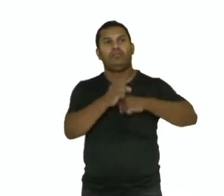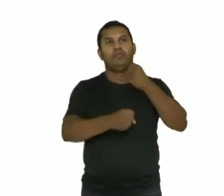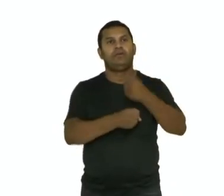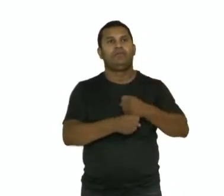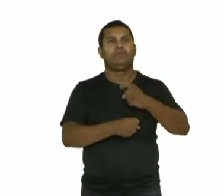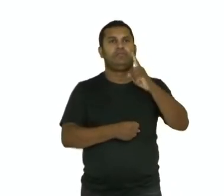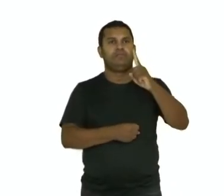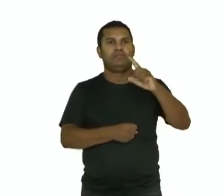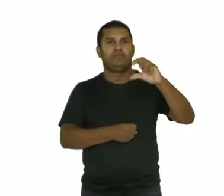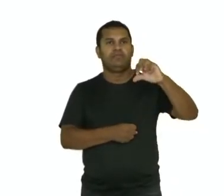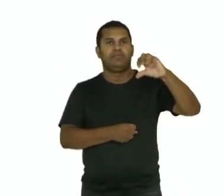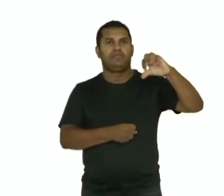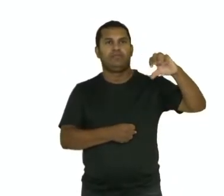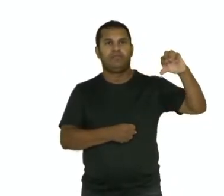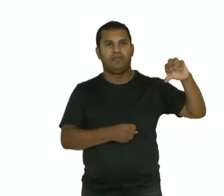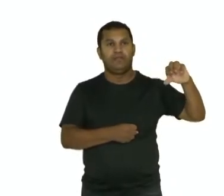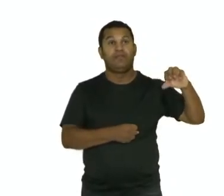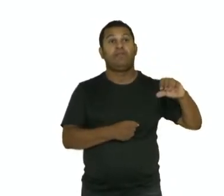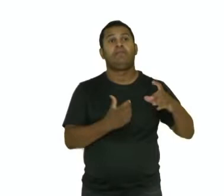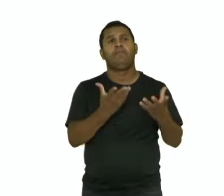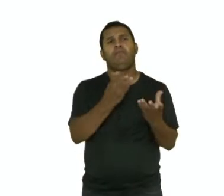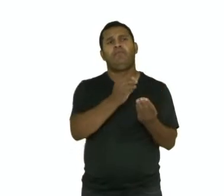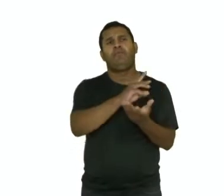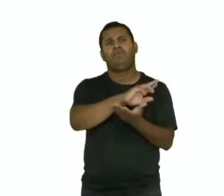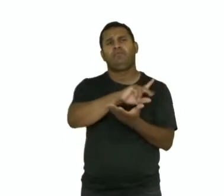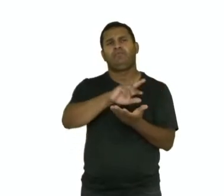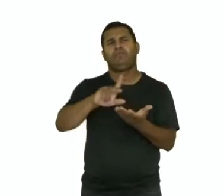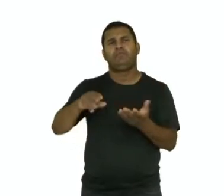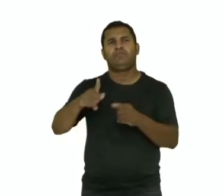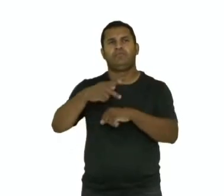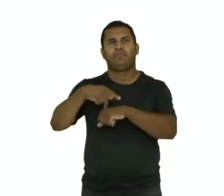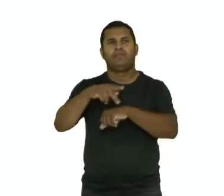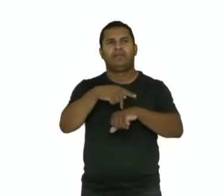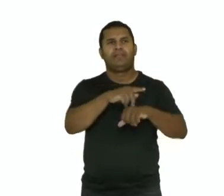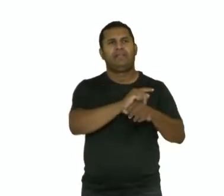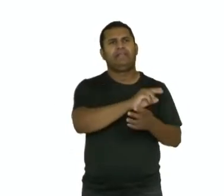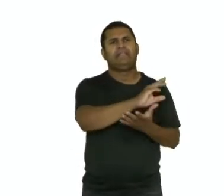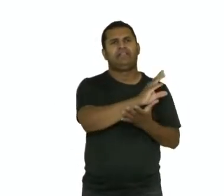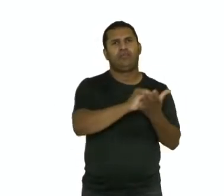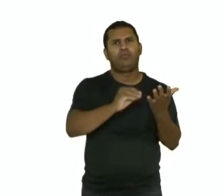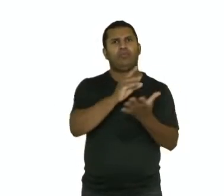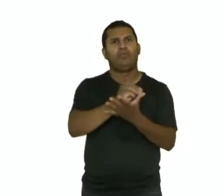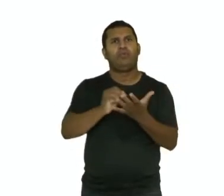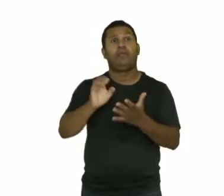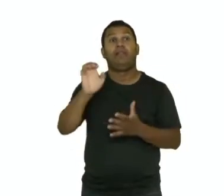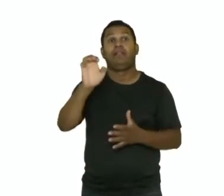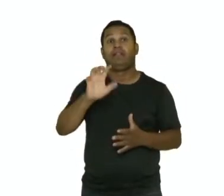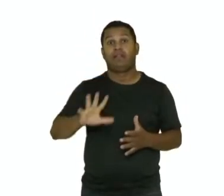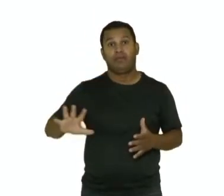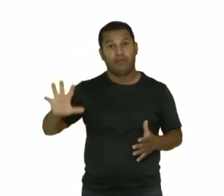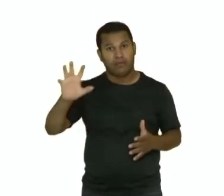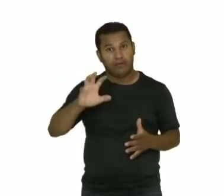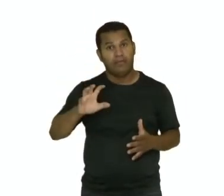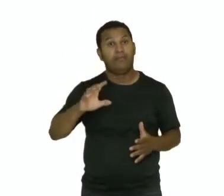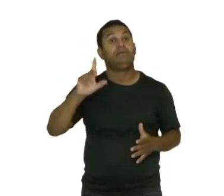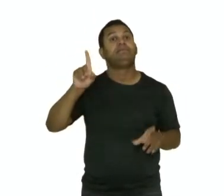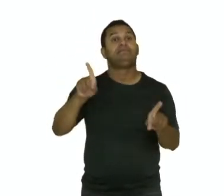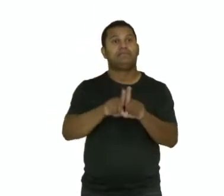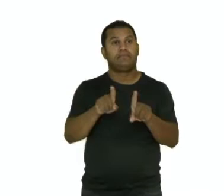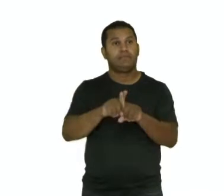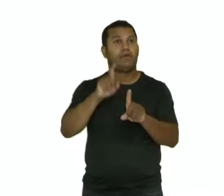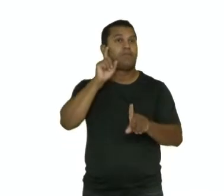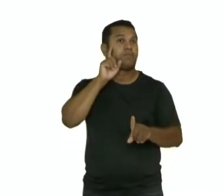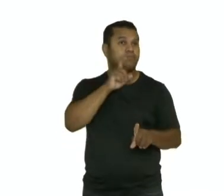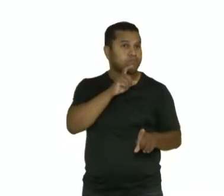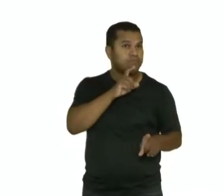Unido, Austrália e Europa, batendo recorde de 20 semanas no topo da parada musical na França.